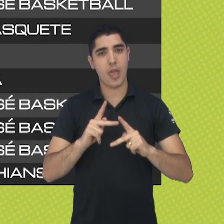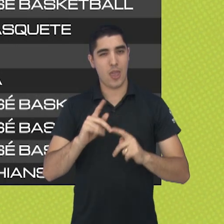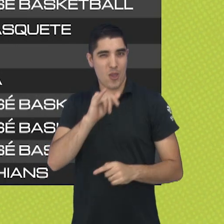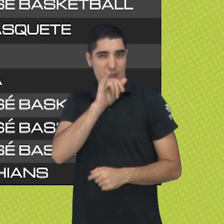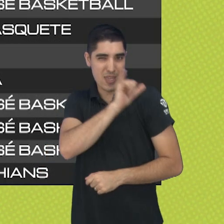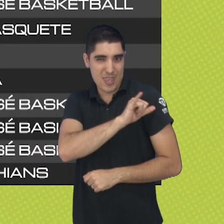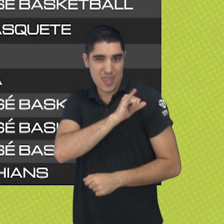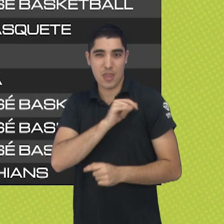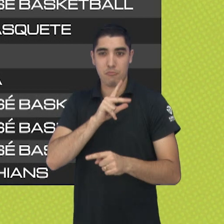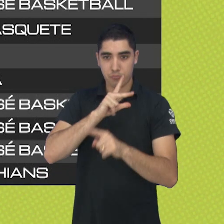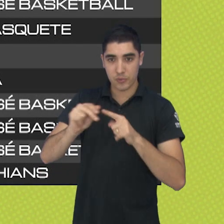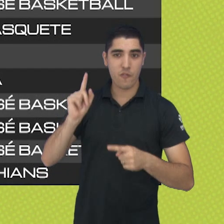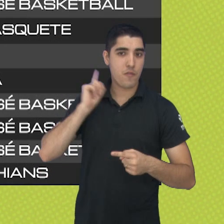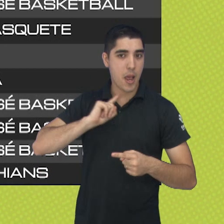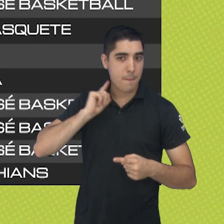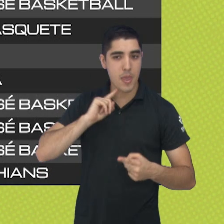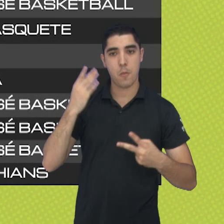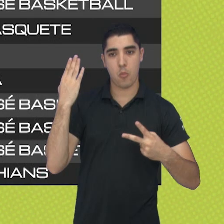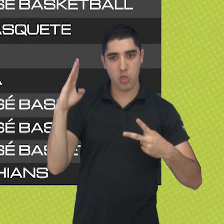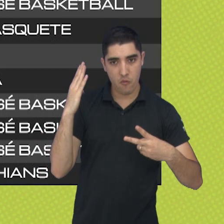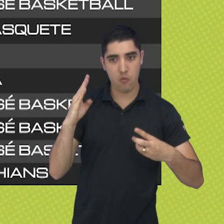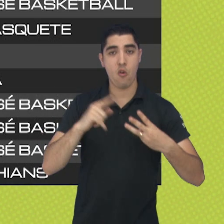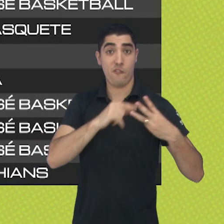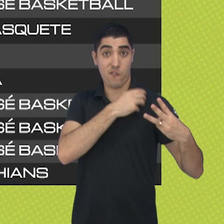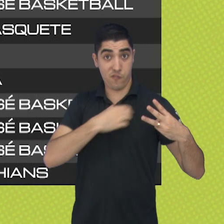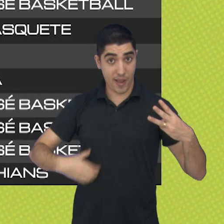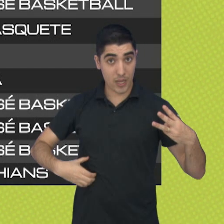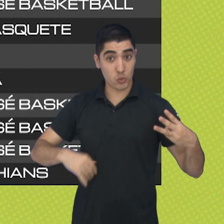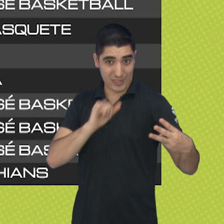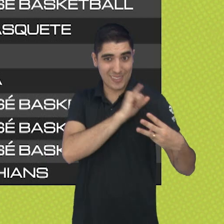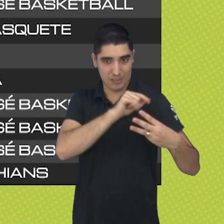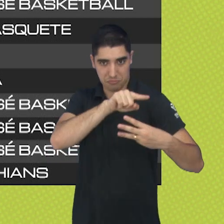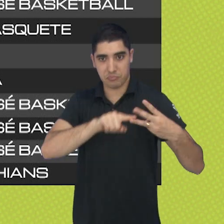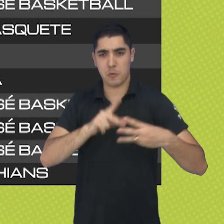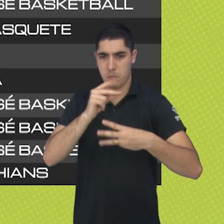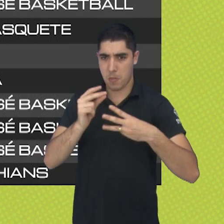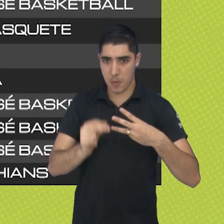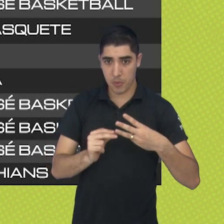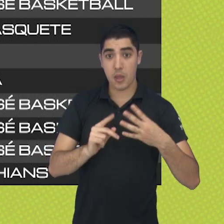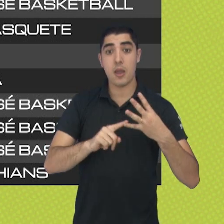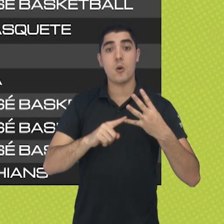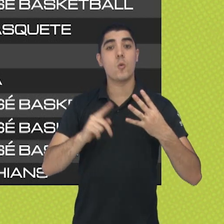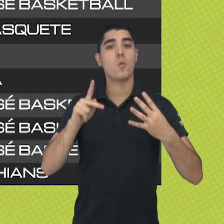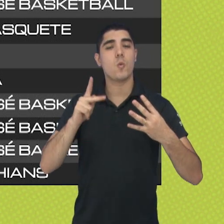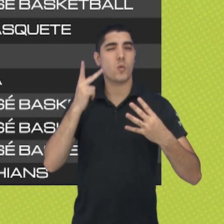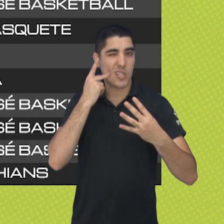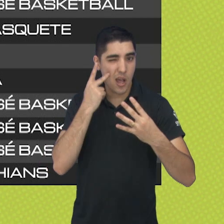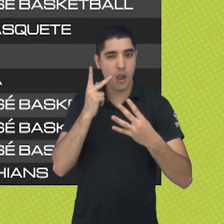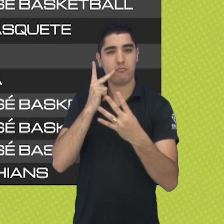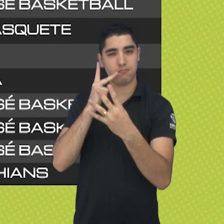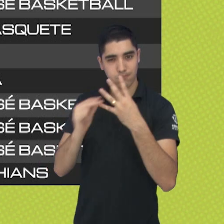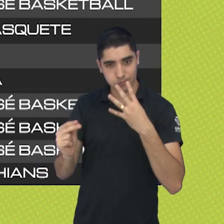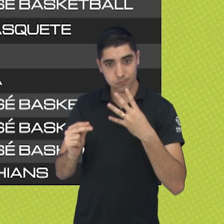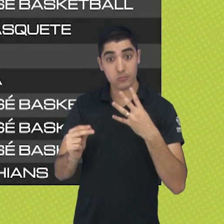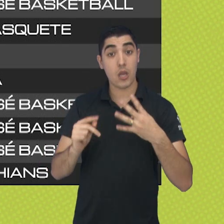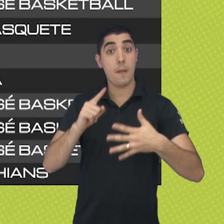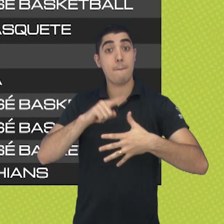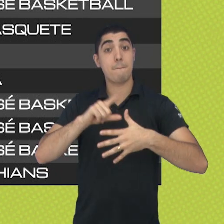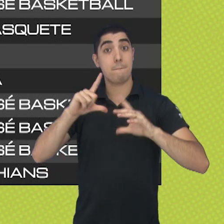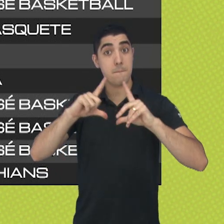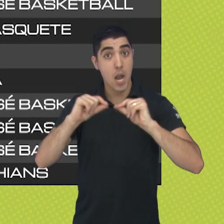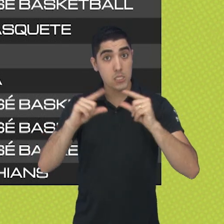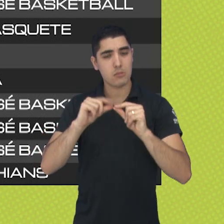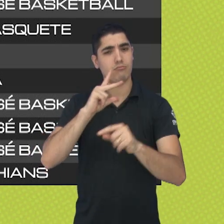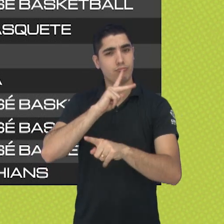Rio. Bateu o Flamengo, bateu o Botafogo, bateu o Vasco em casa, depois bateu o Basquete Cearense fora de casa, venceu o Brasília,